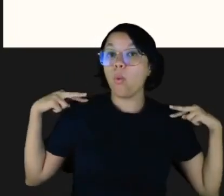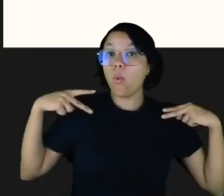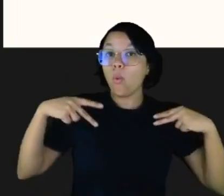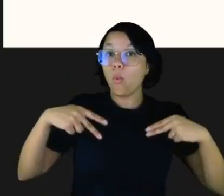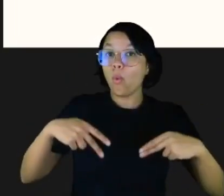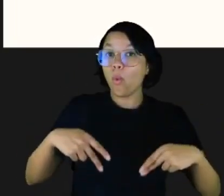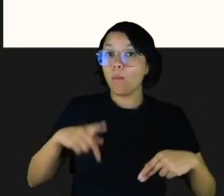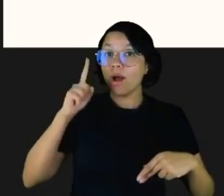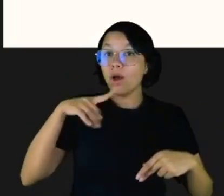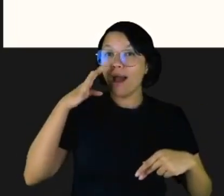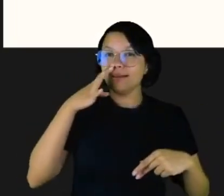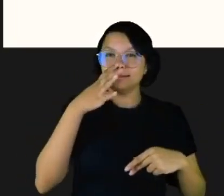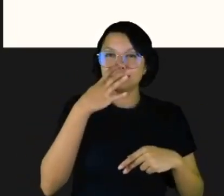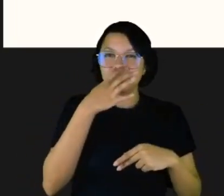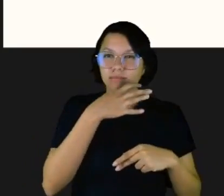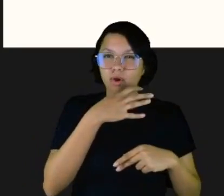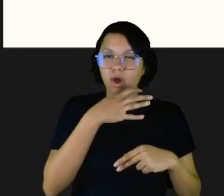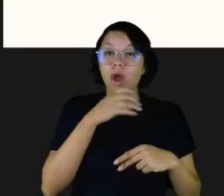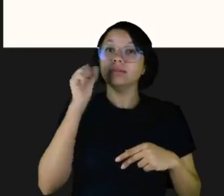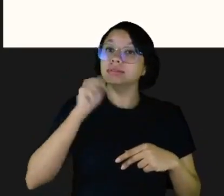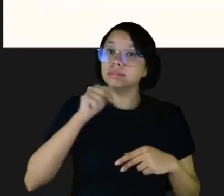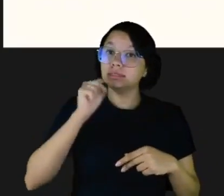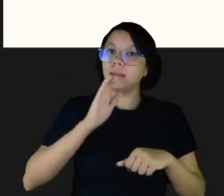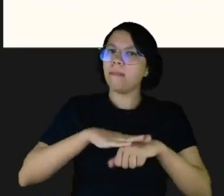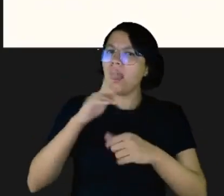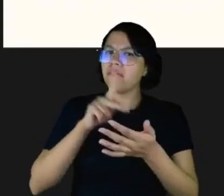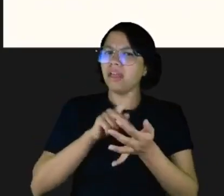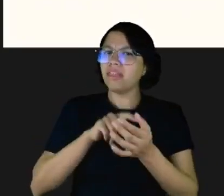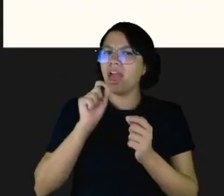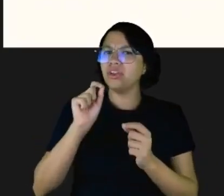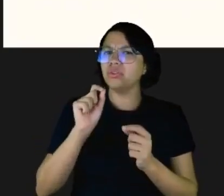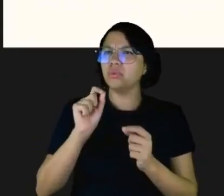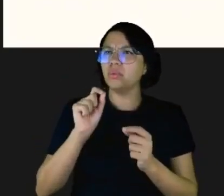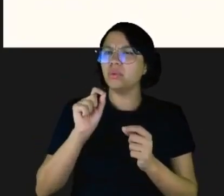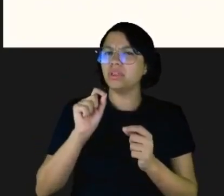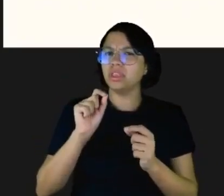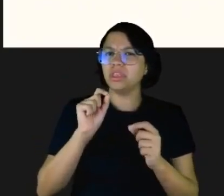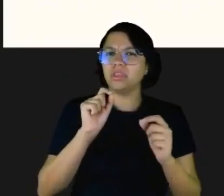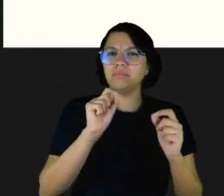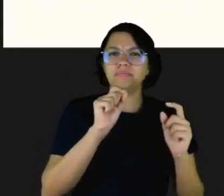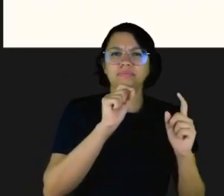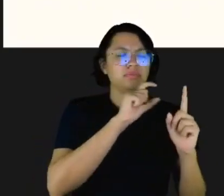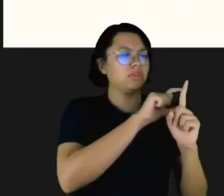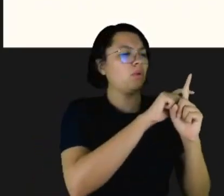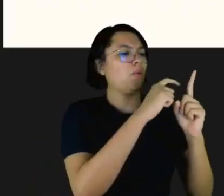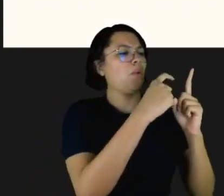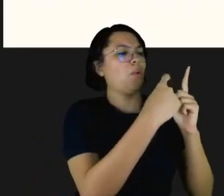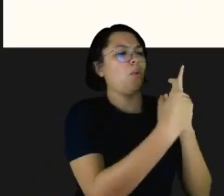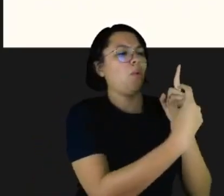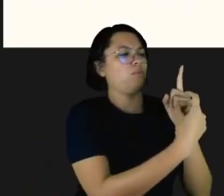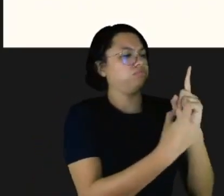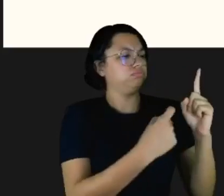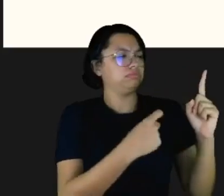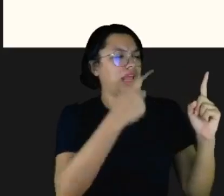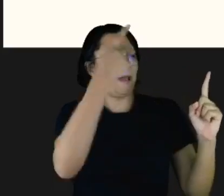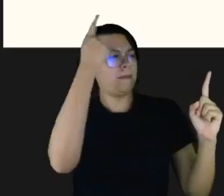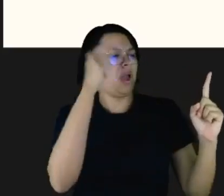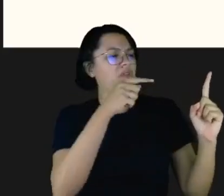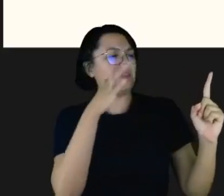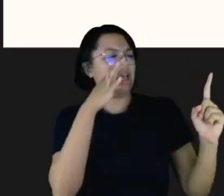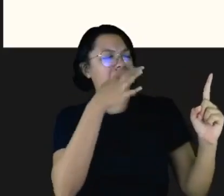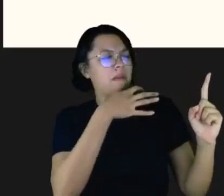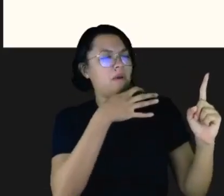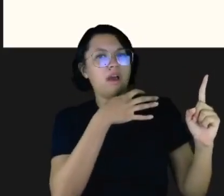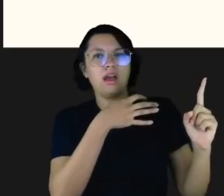ser teimoso? Talvez seja mais verdade do que nós rotularmos a pessoa idosa como teimosa. Então, se